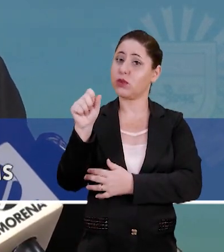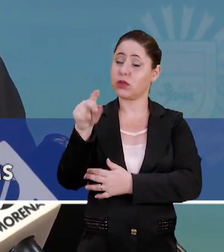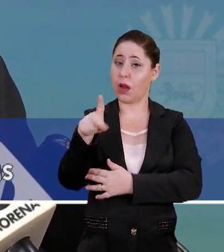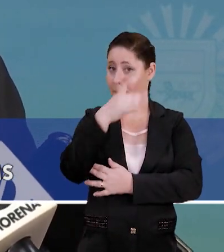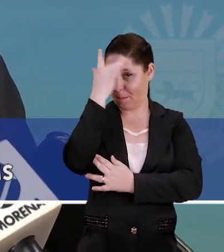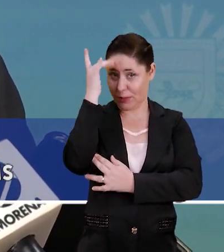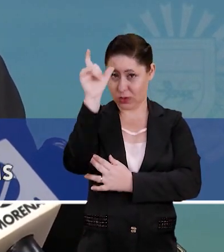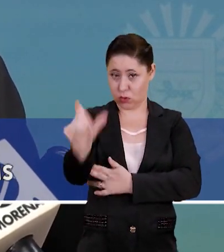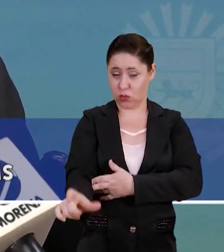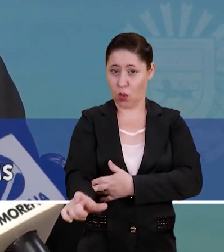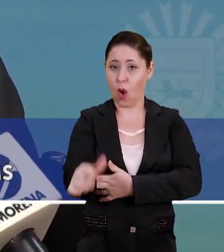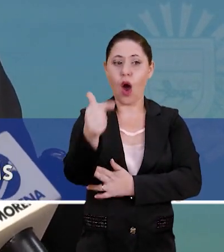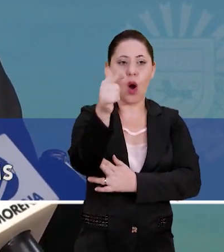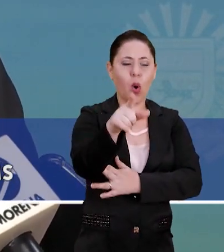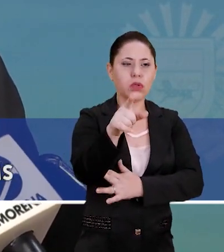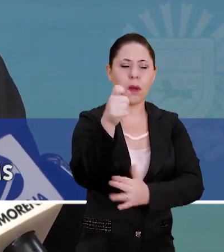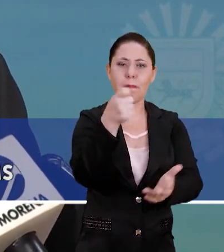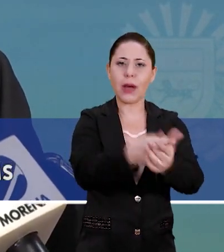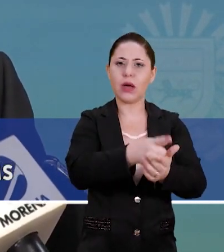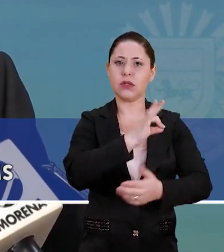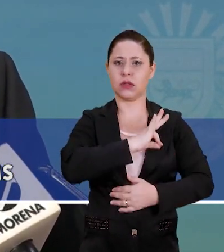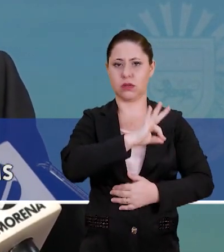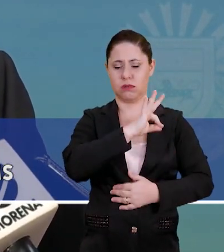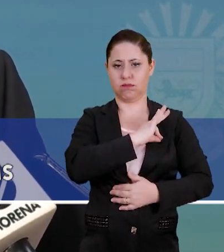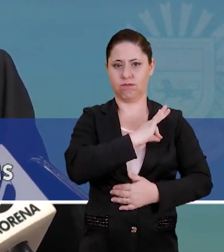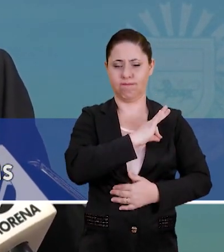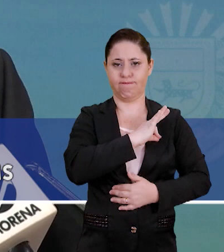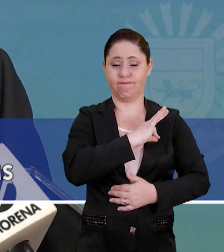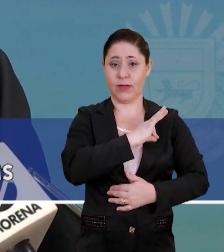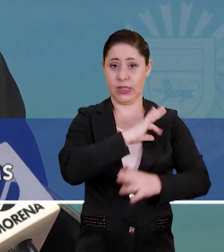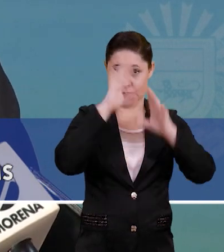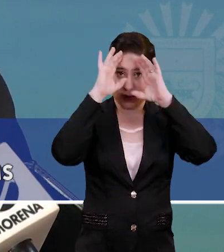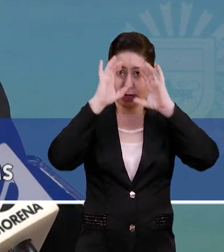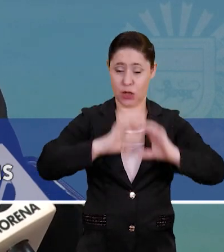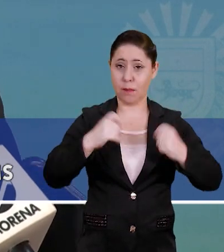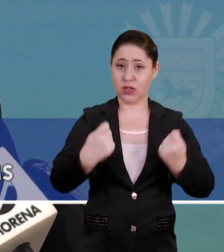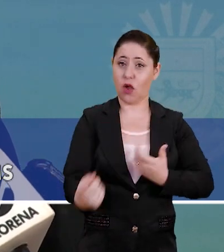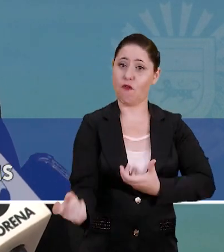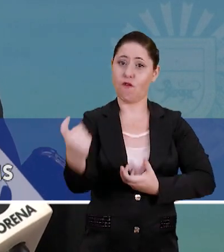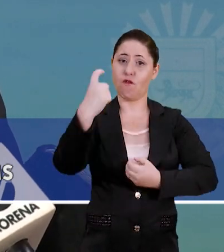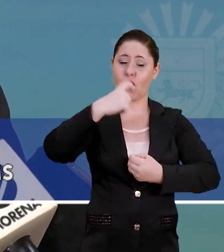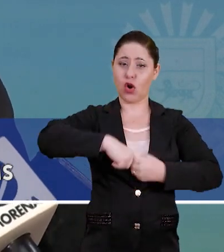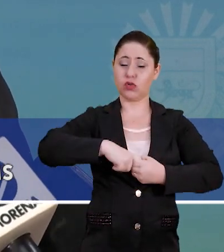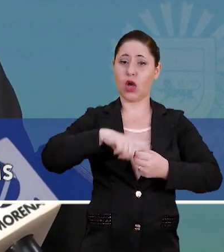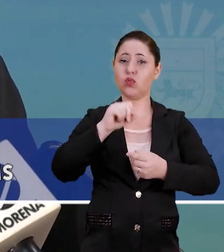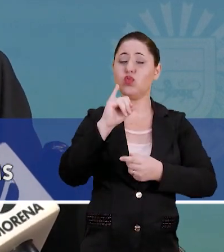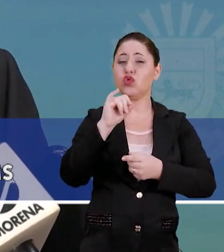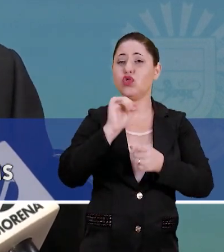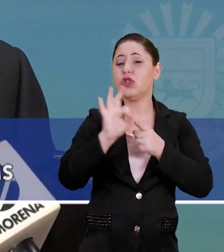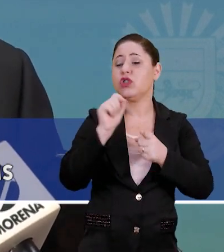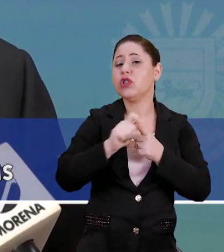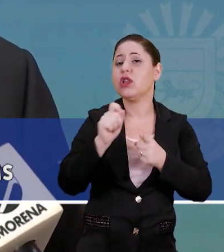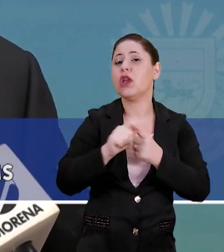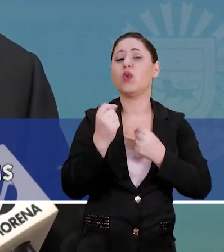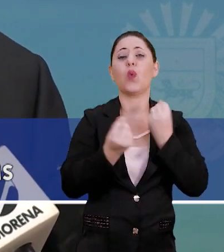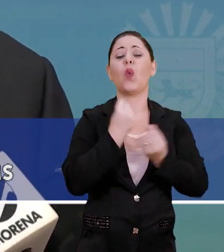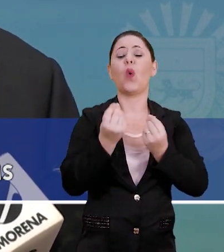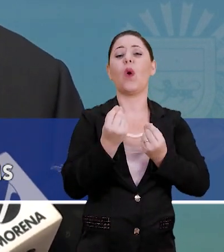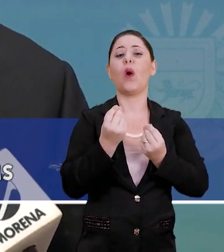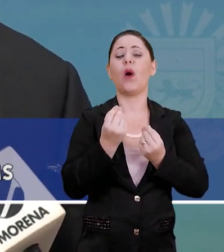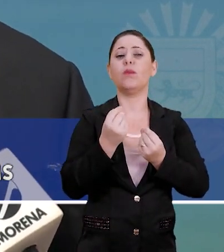a aposentadoria, outro tanto para pagar salário. O cidadão precisa ter de volta o seu imposto sob a forma